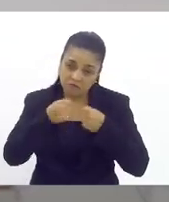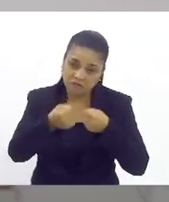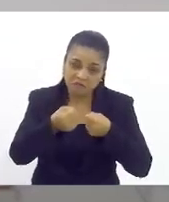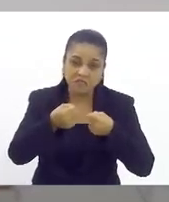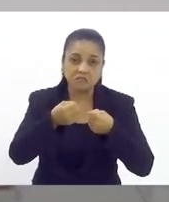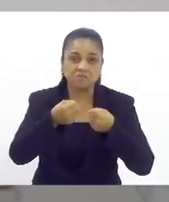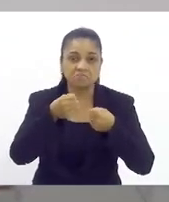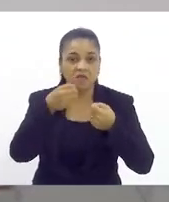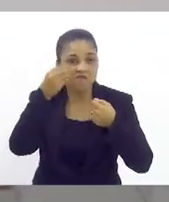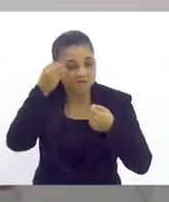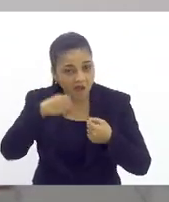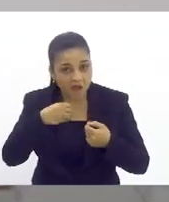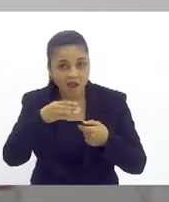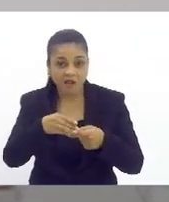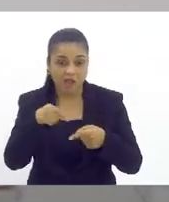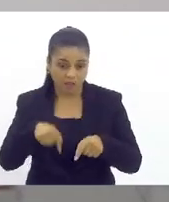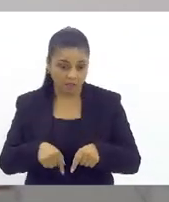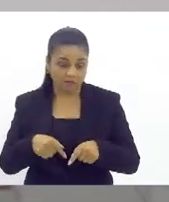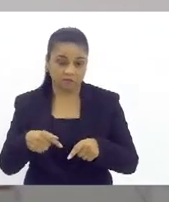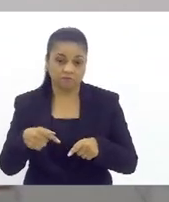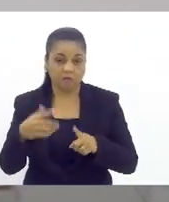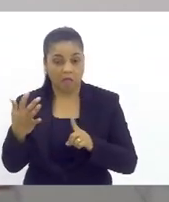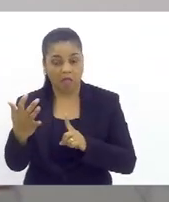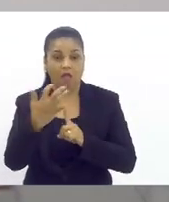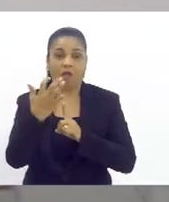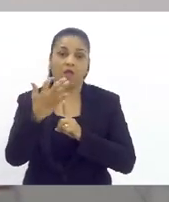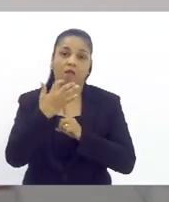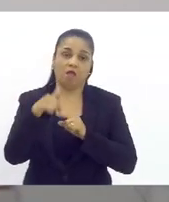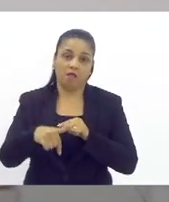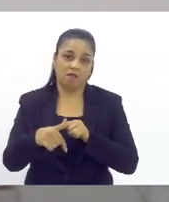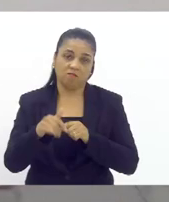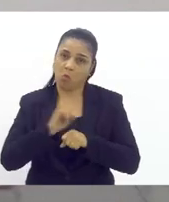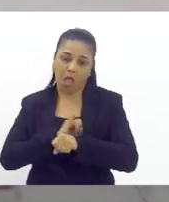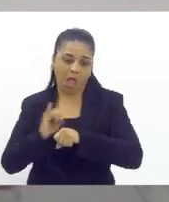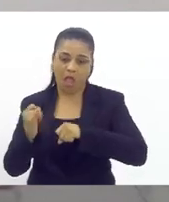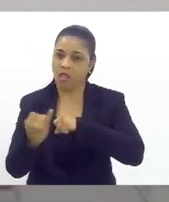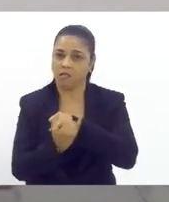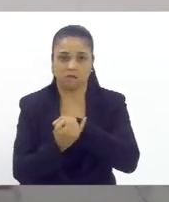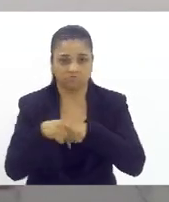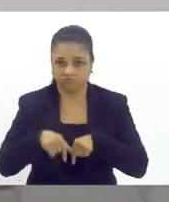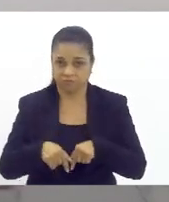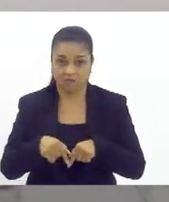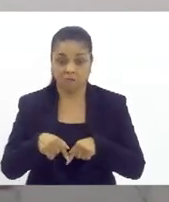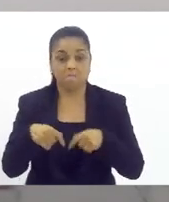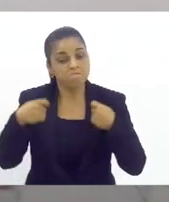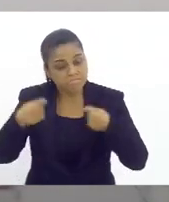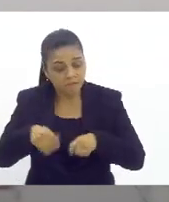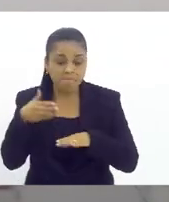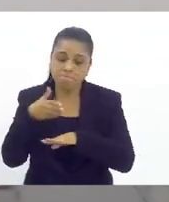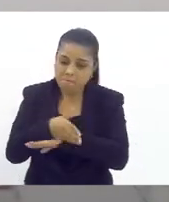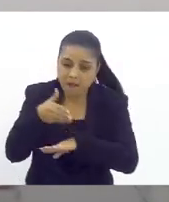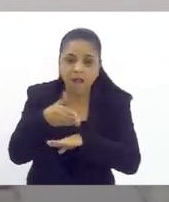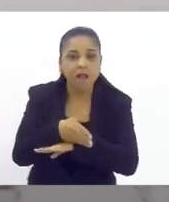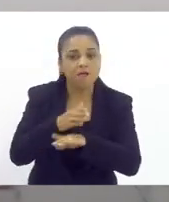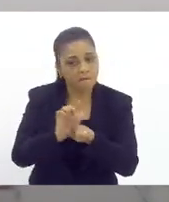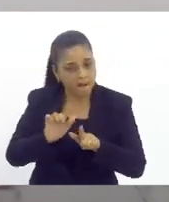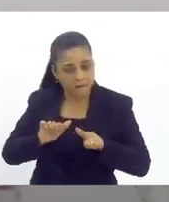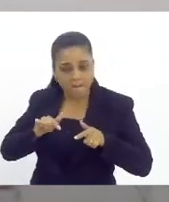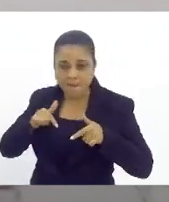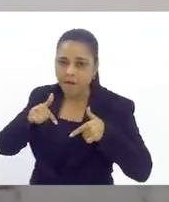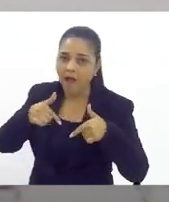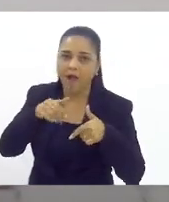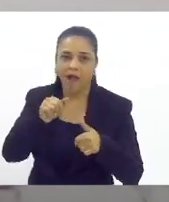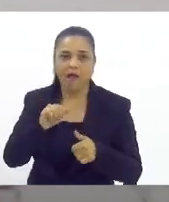nós todos vamos ter afetados aqui a gente não tá numa ilha a gente não tá numa ilha a gente tem que participar ativamente contra